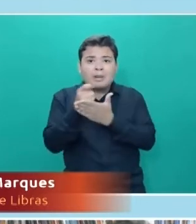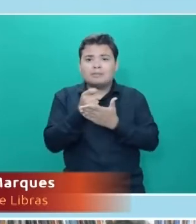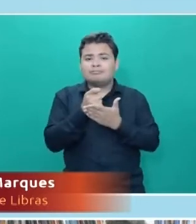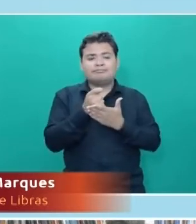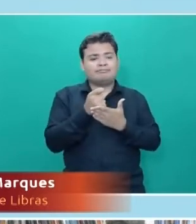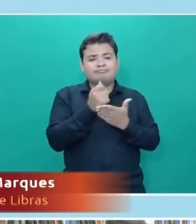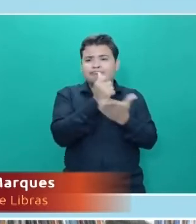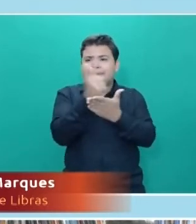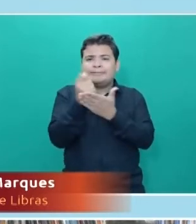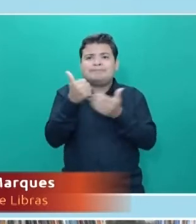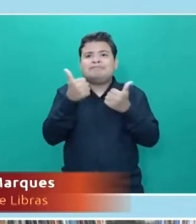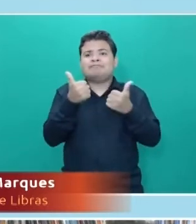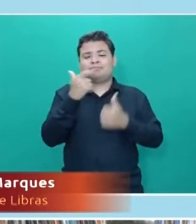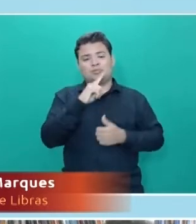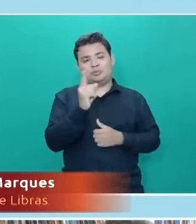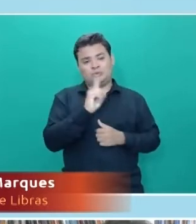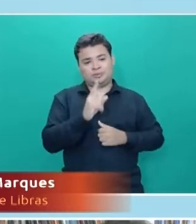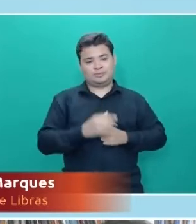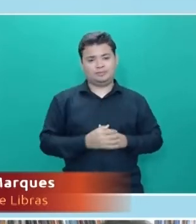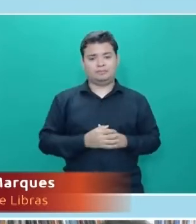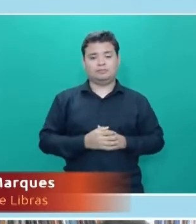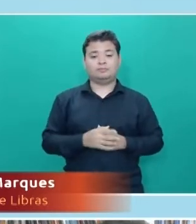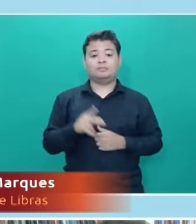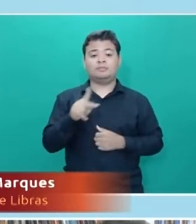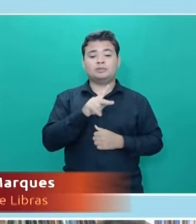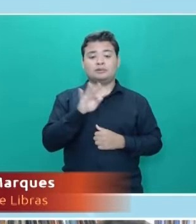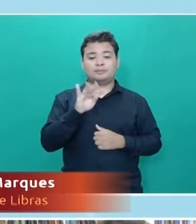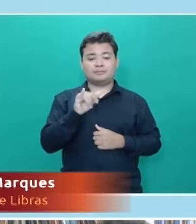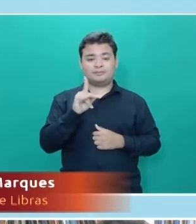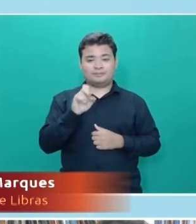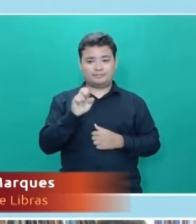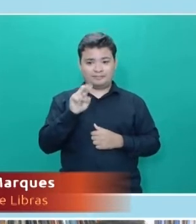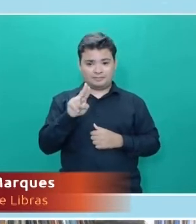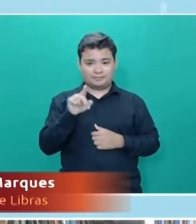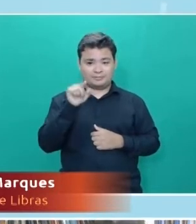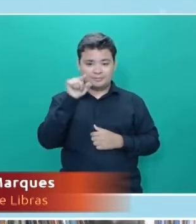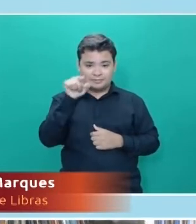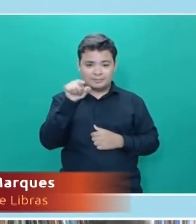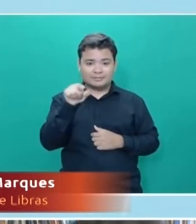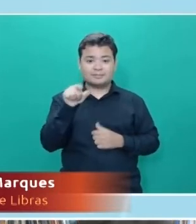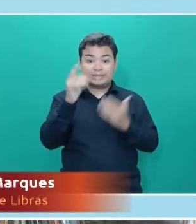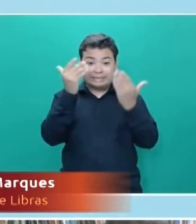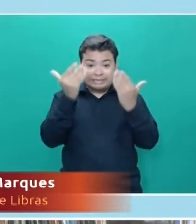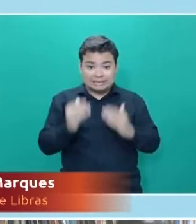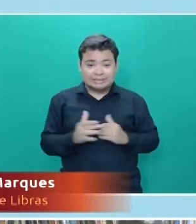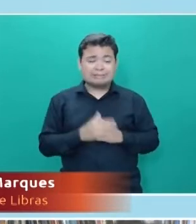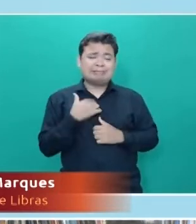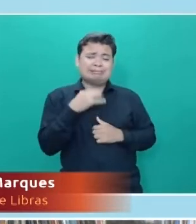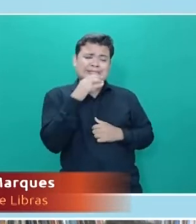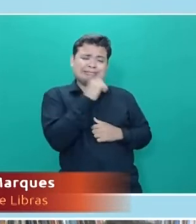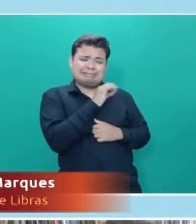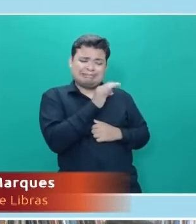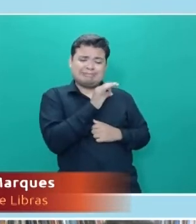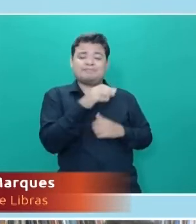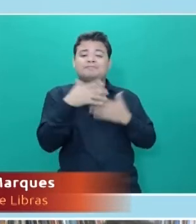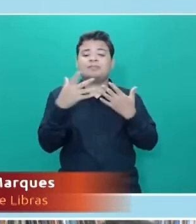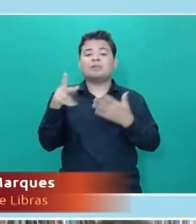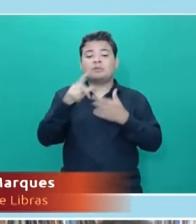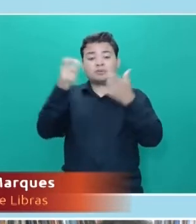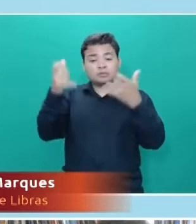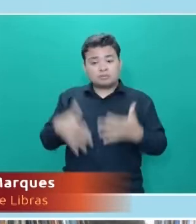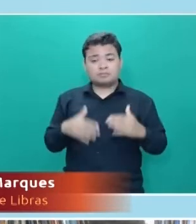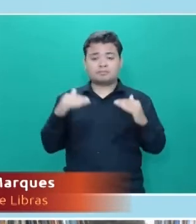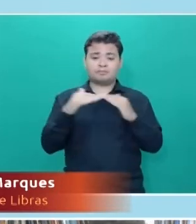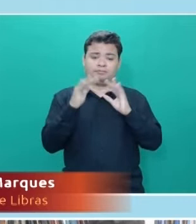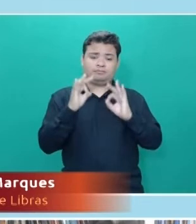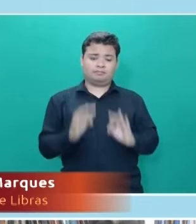Professor Tadeu, vou deixar a sua análise para o final. Eu serei bem rápido. O professor colocou o correto. Eu acho que a geografia ajuda a